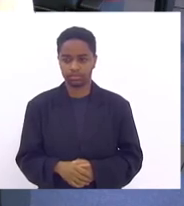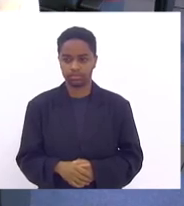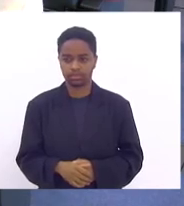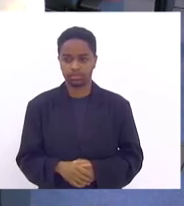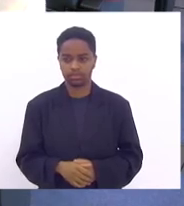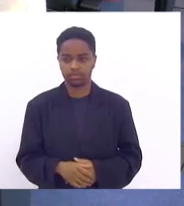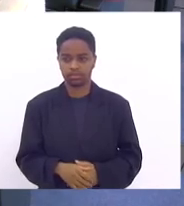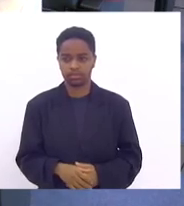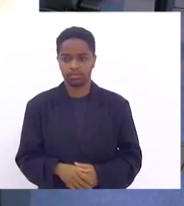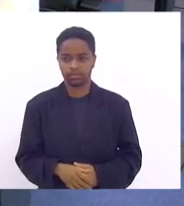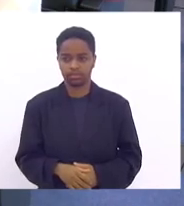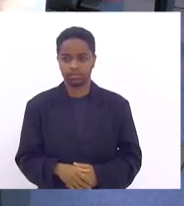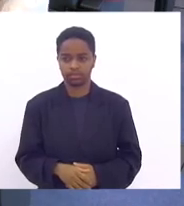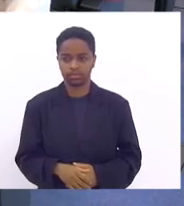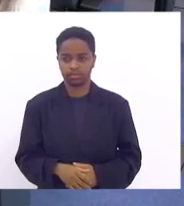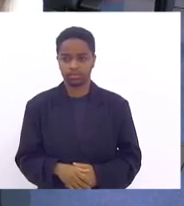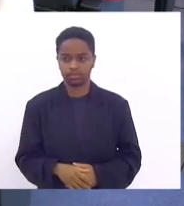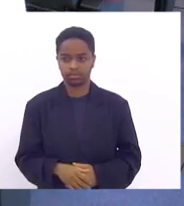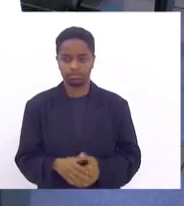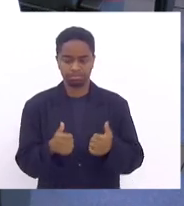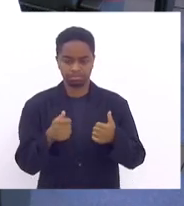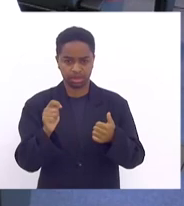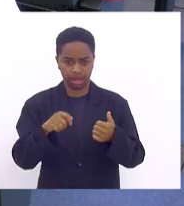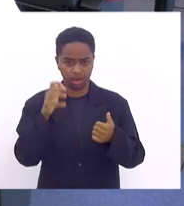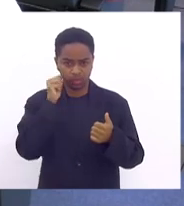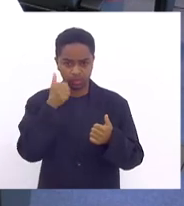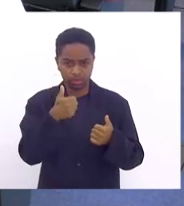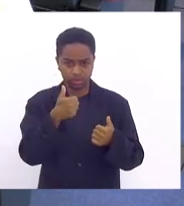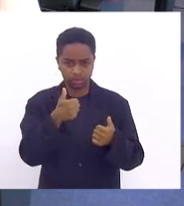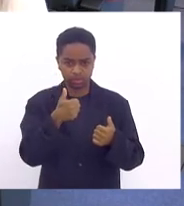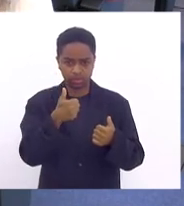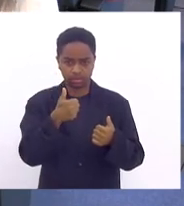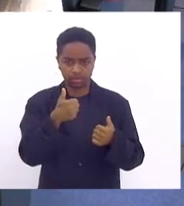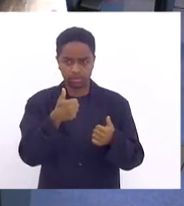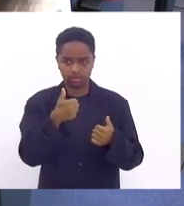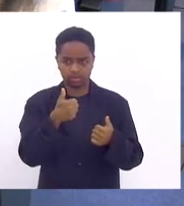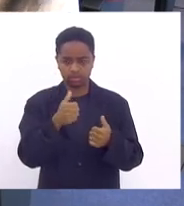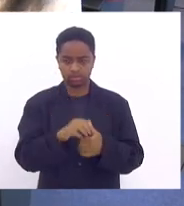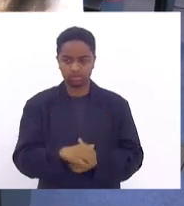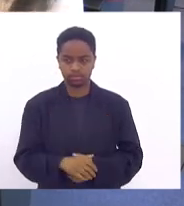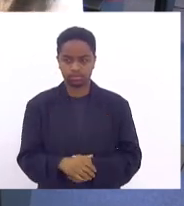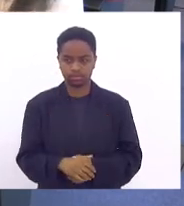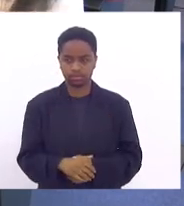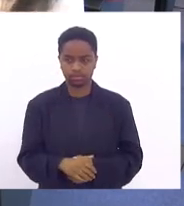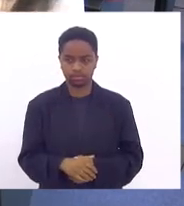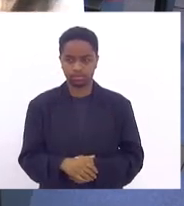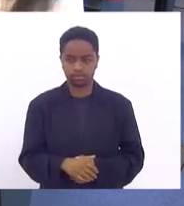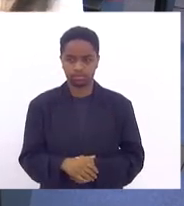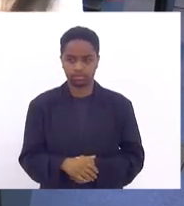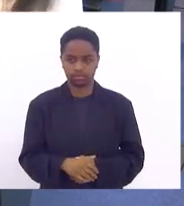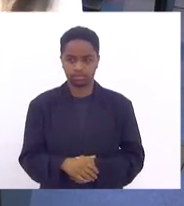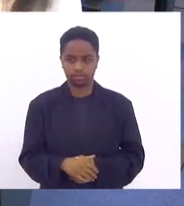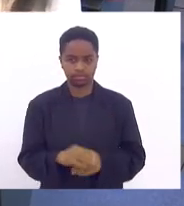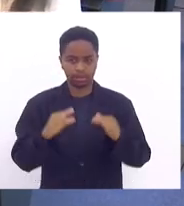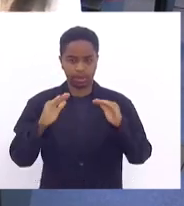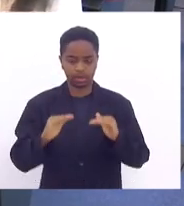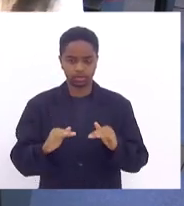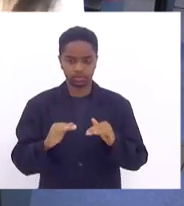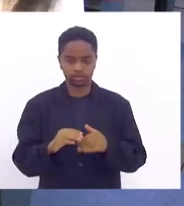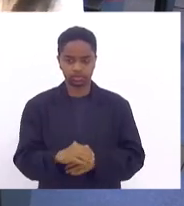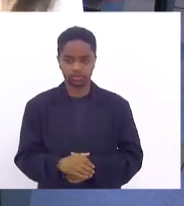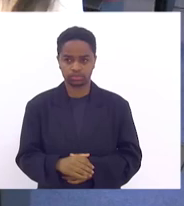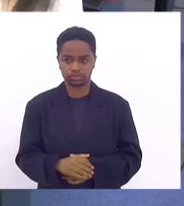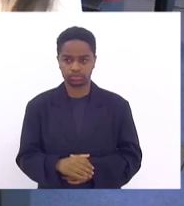pouquinho agora agora tá bem tá bem né É foi tá baixo ainda deixa eu